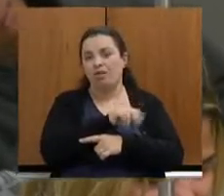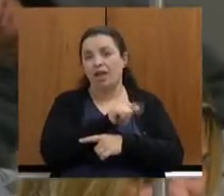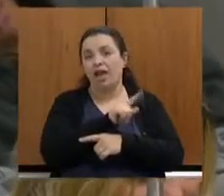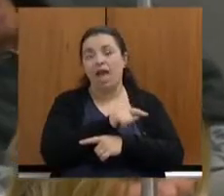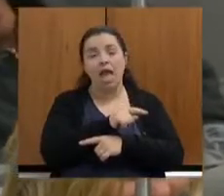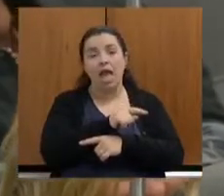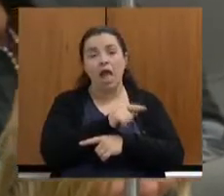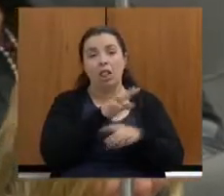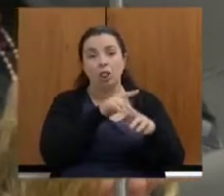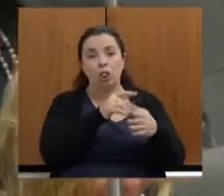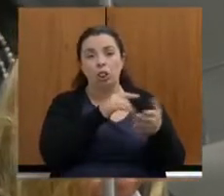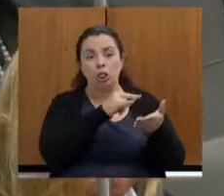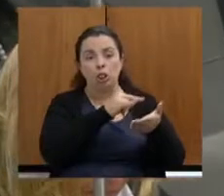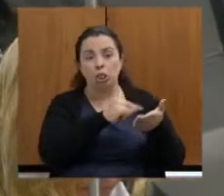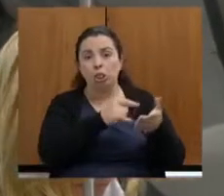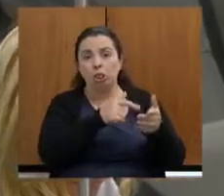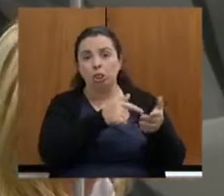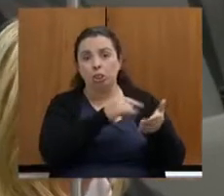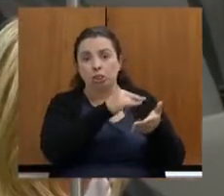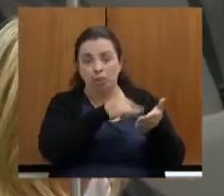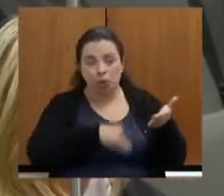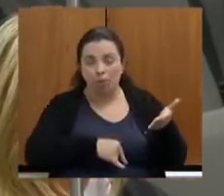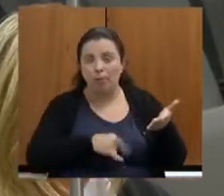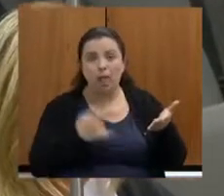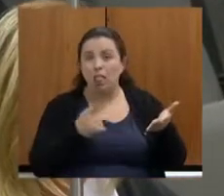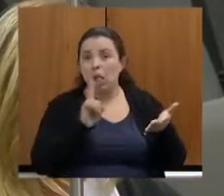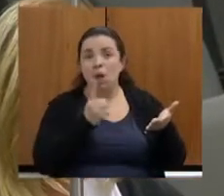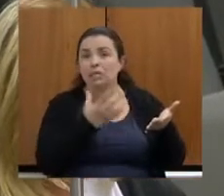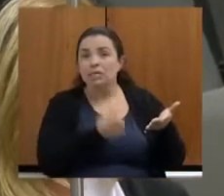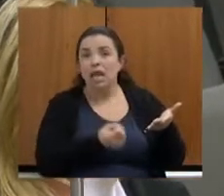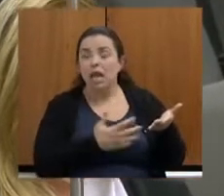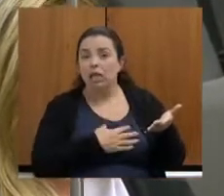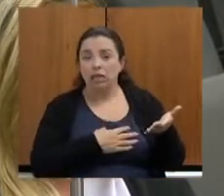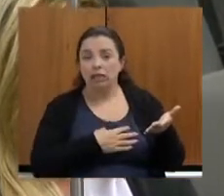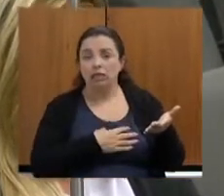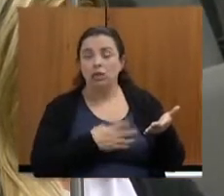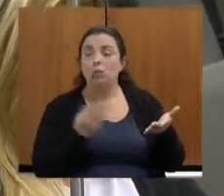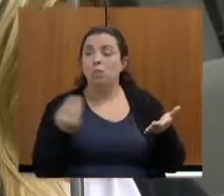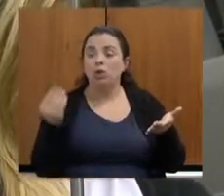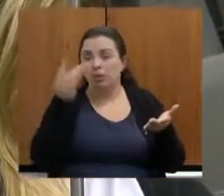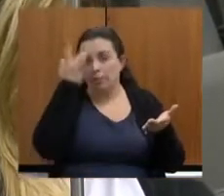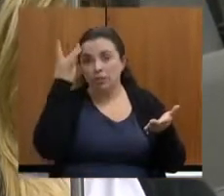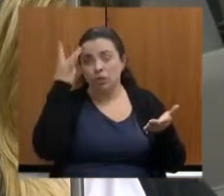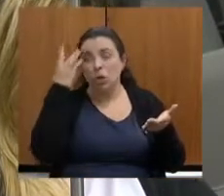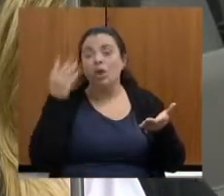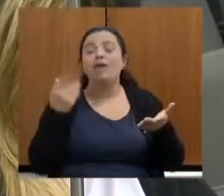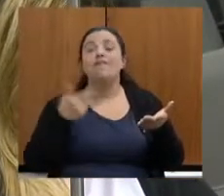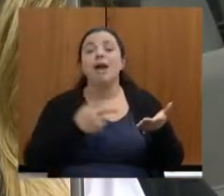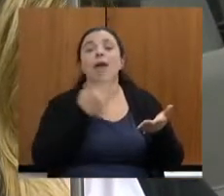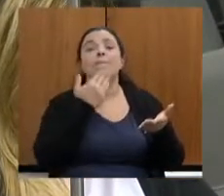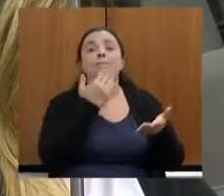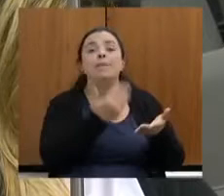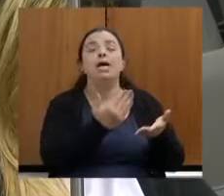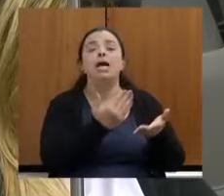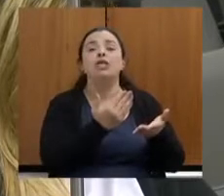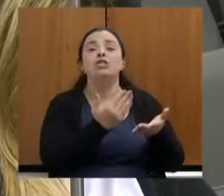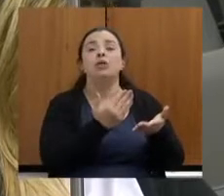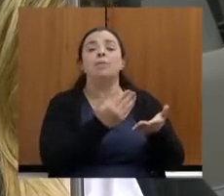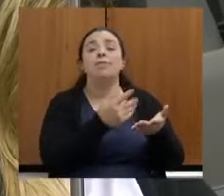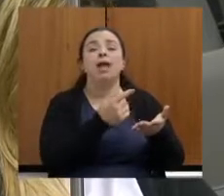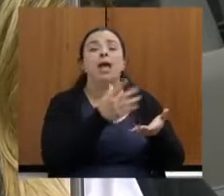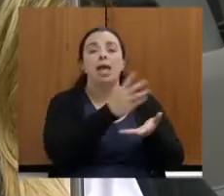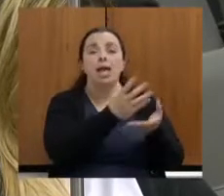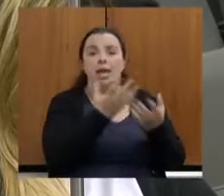documentação tem muita gente lá que tá entrando com processo para ser indenizado e não tá aceitando